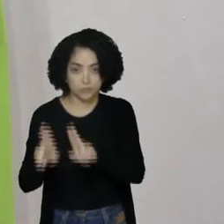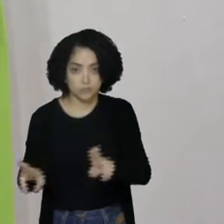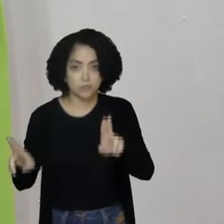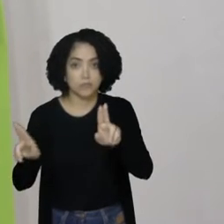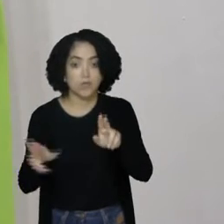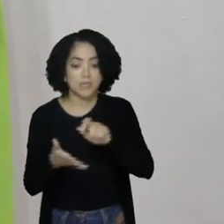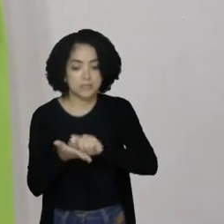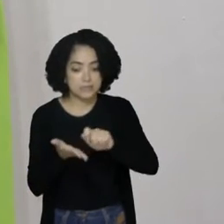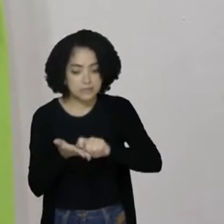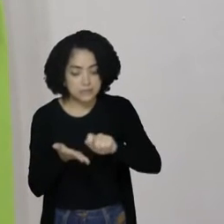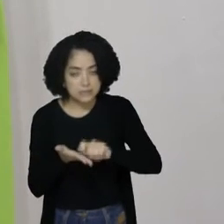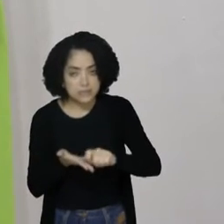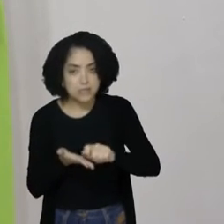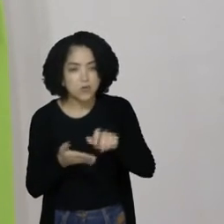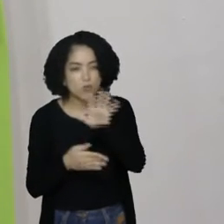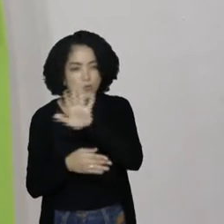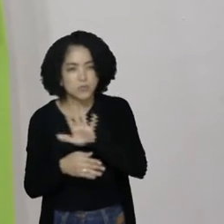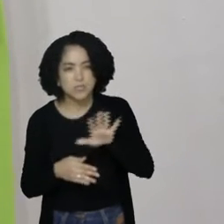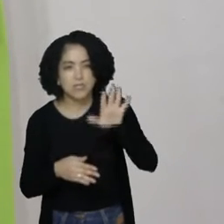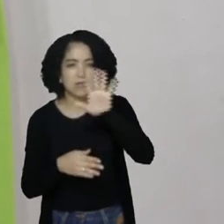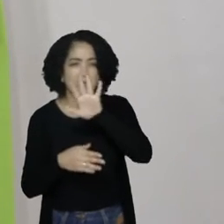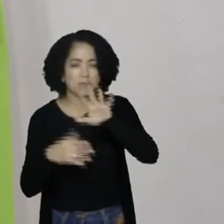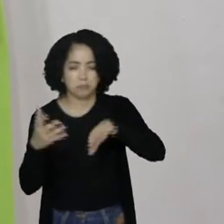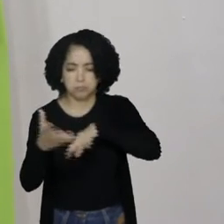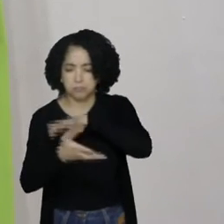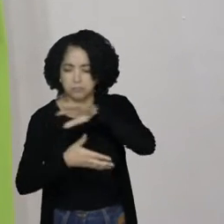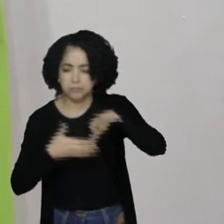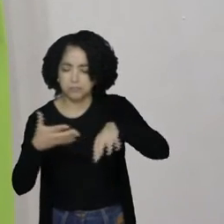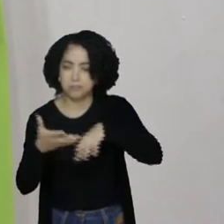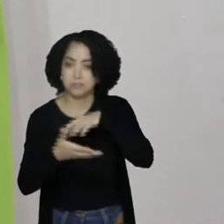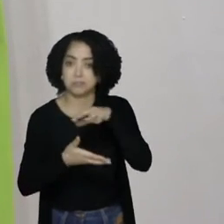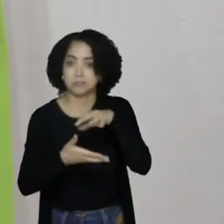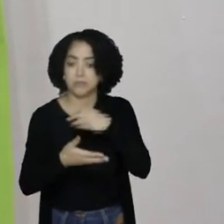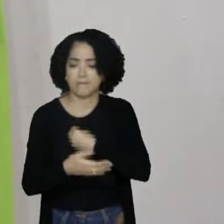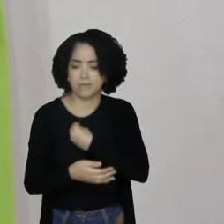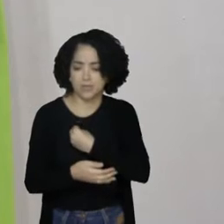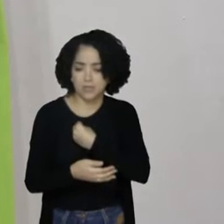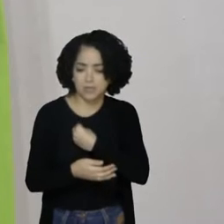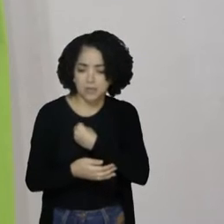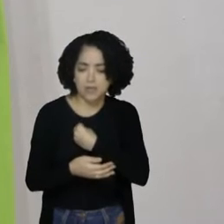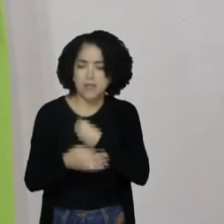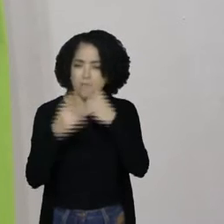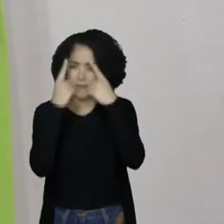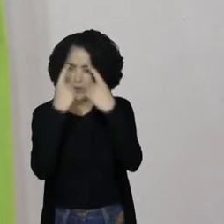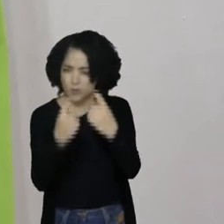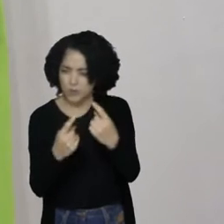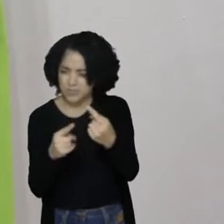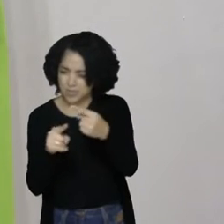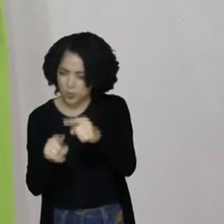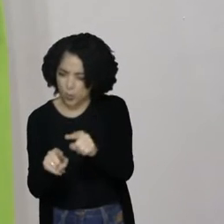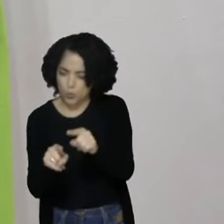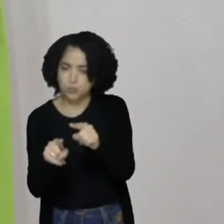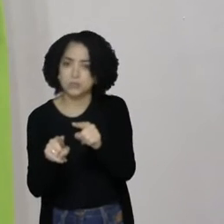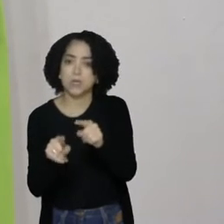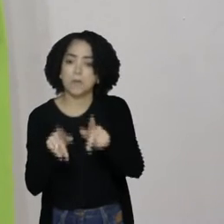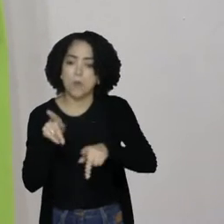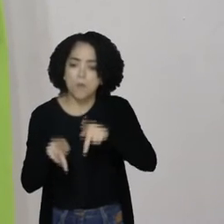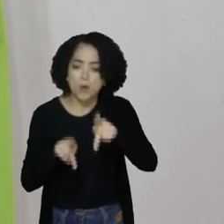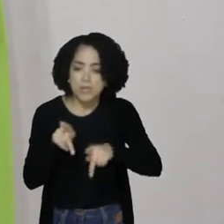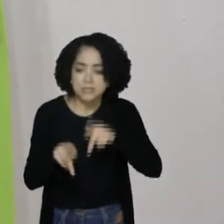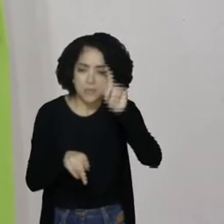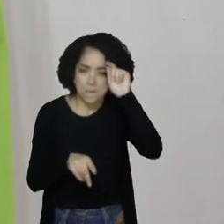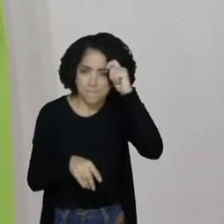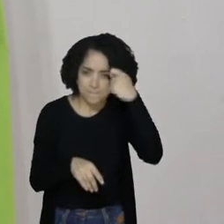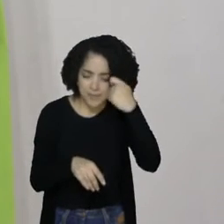Escrito: o cenário que vivemos é caótico. Violência contra a população pobre e preta, precarização